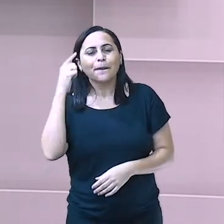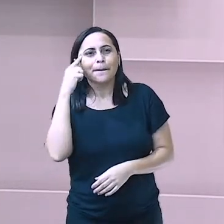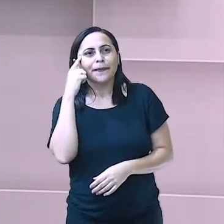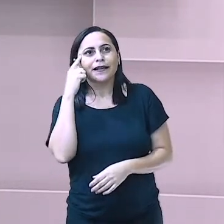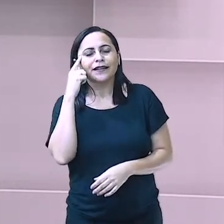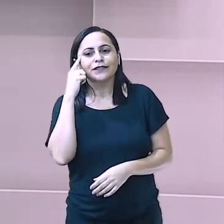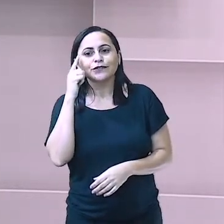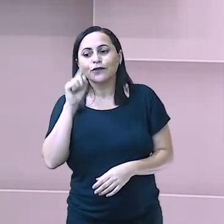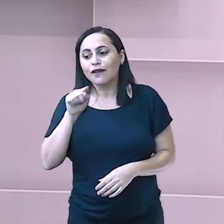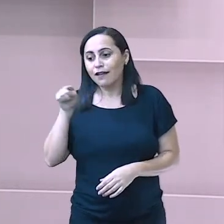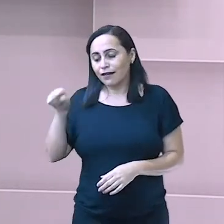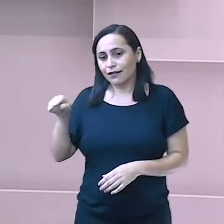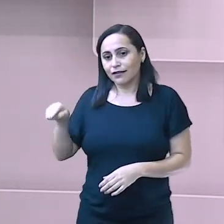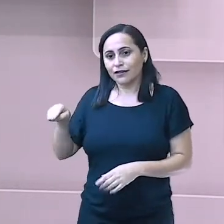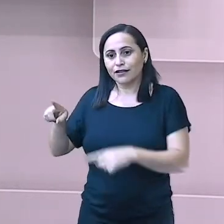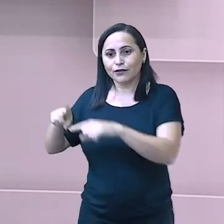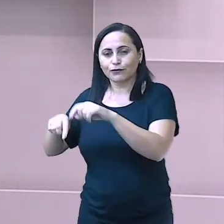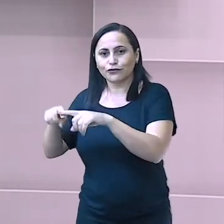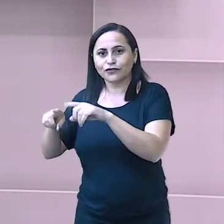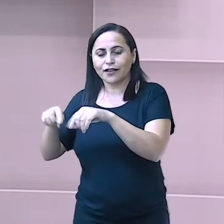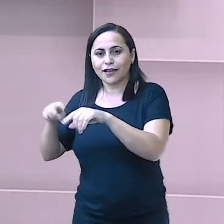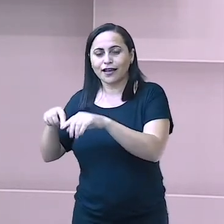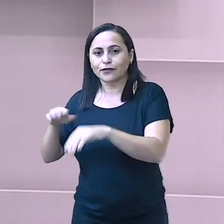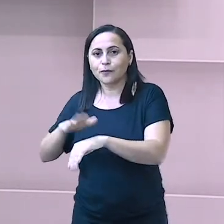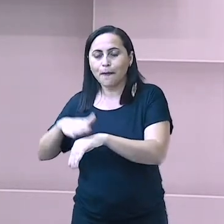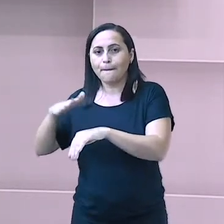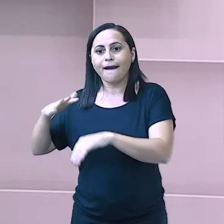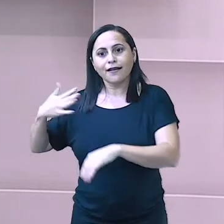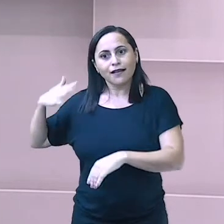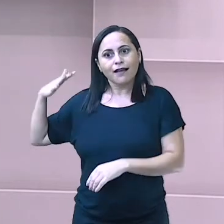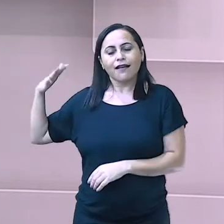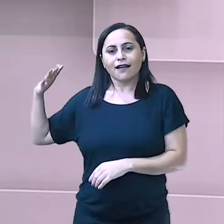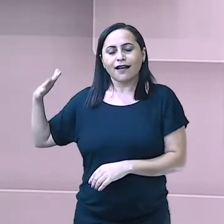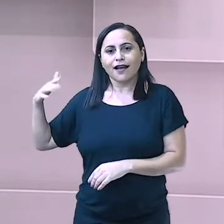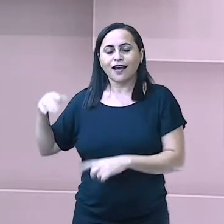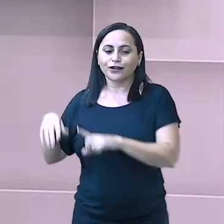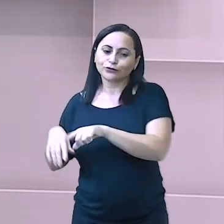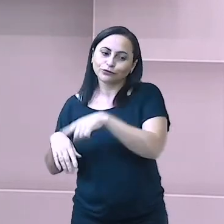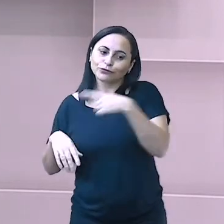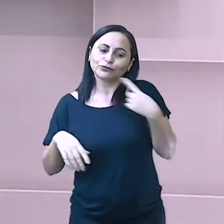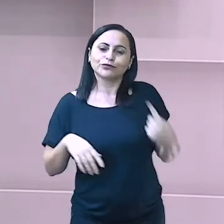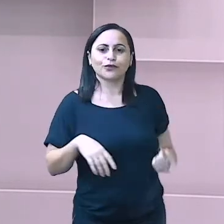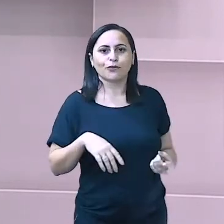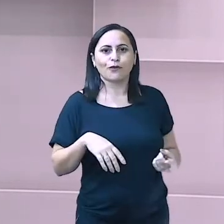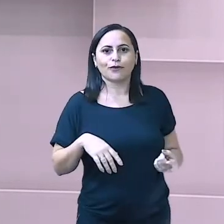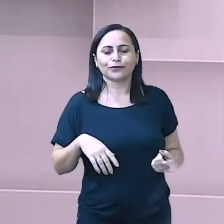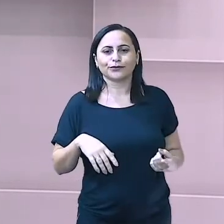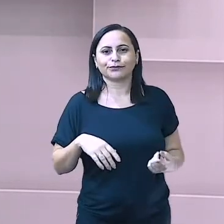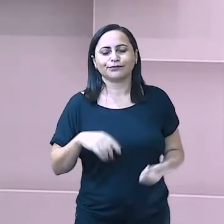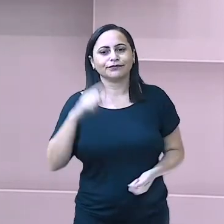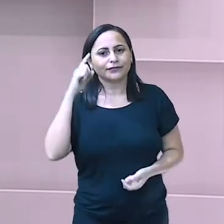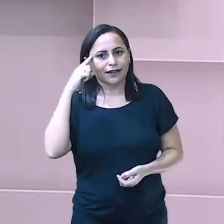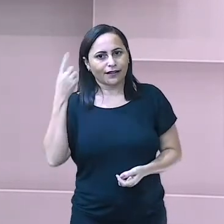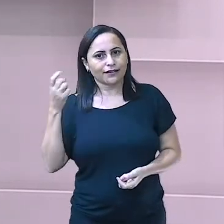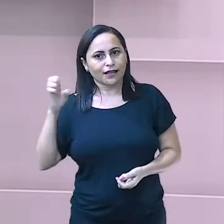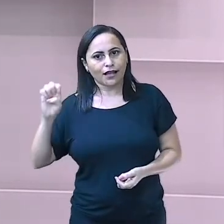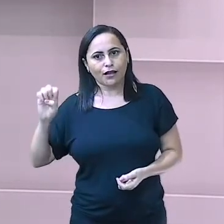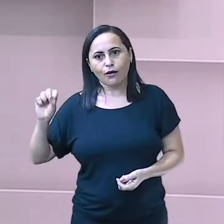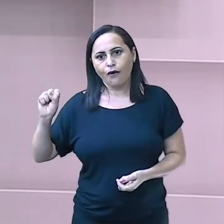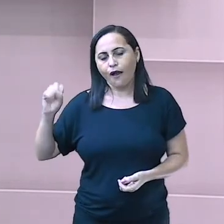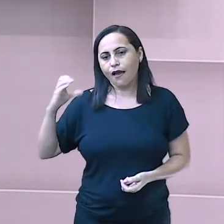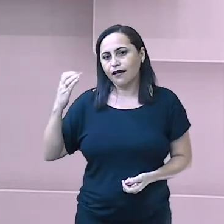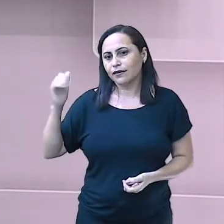meu, né? Então, essa ideia do escambo não tinha valor em dinheiro, era simplesmente essa troca. Então,